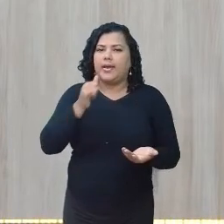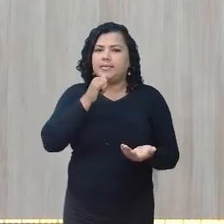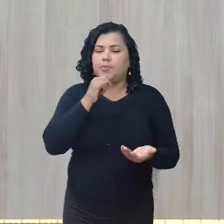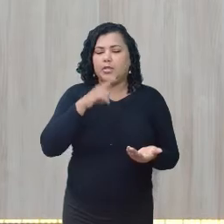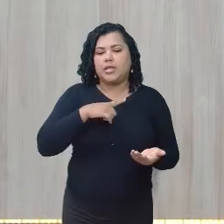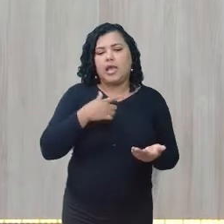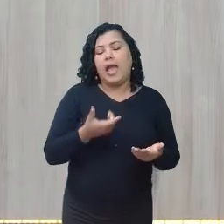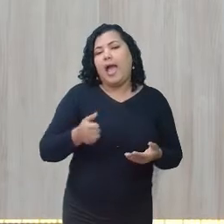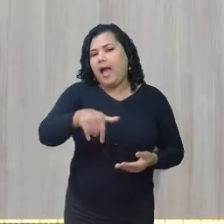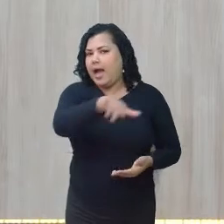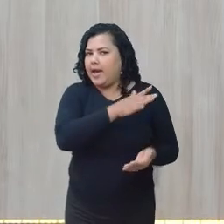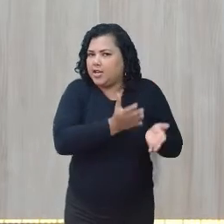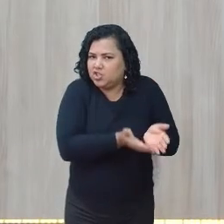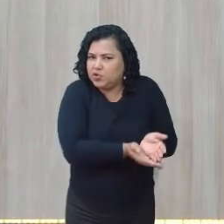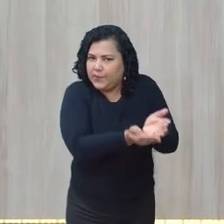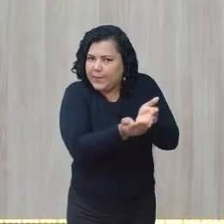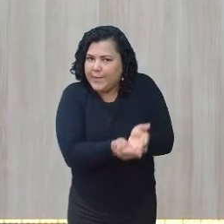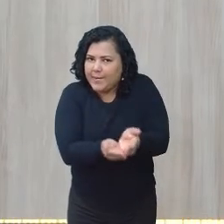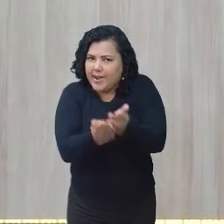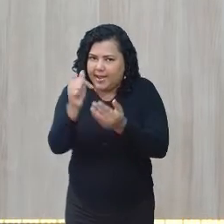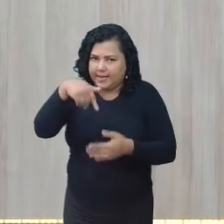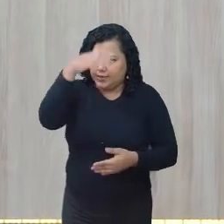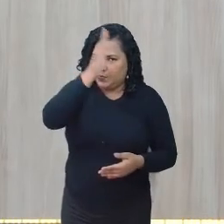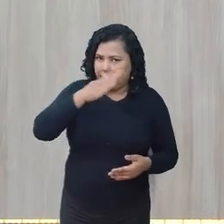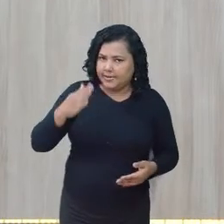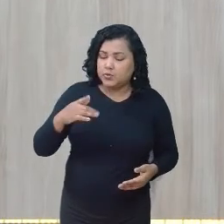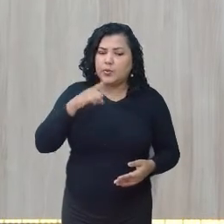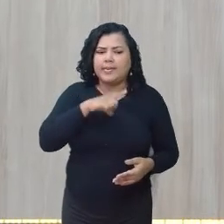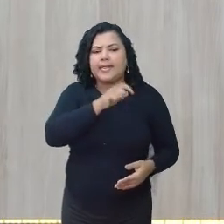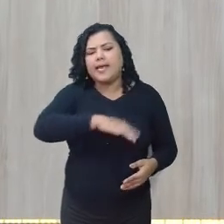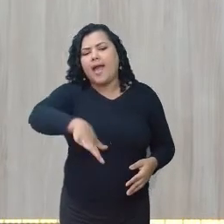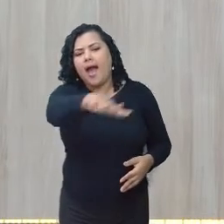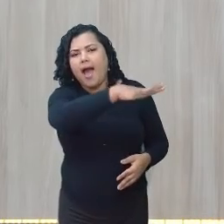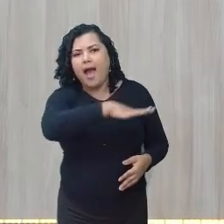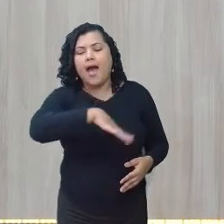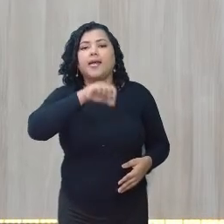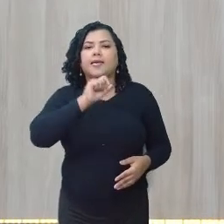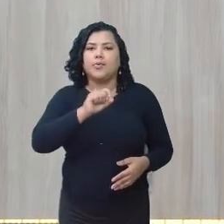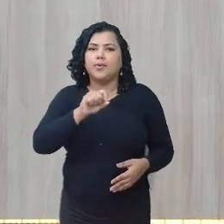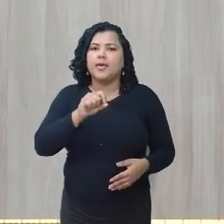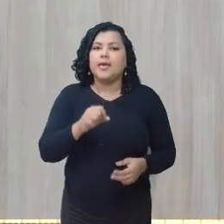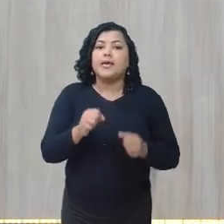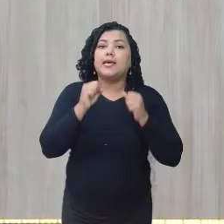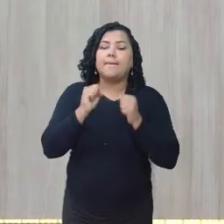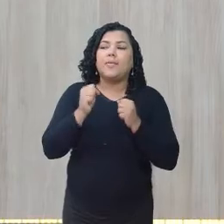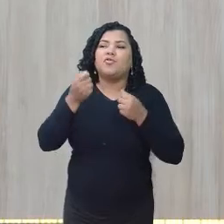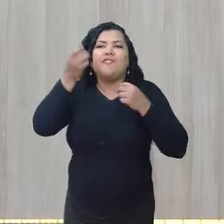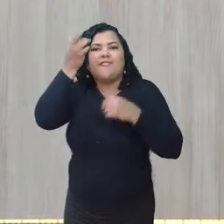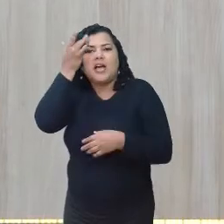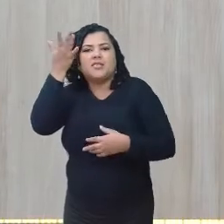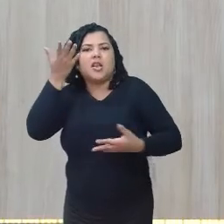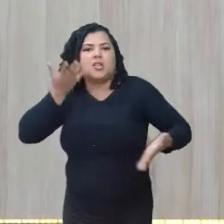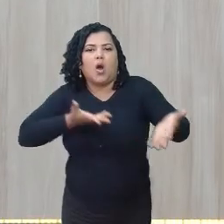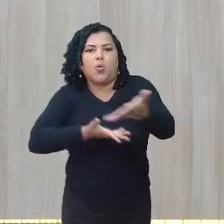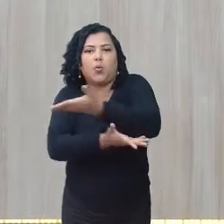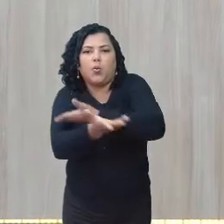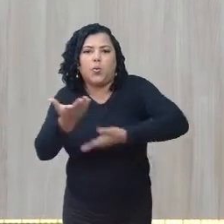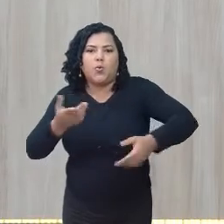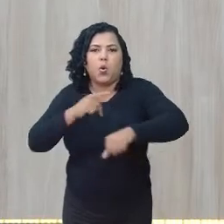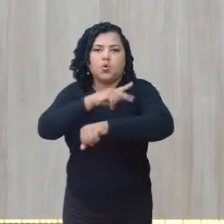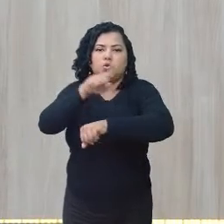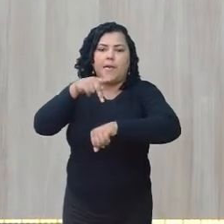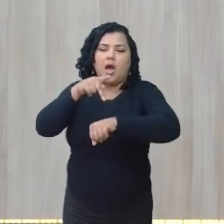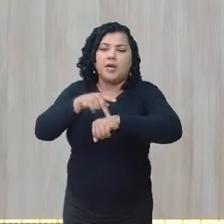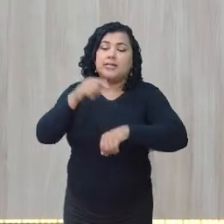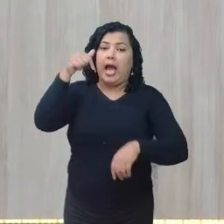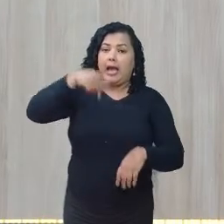brasileira, a gente tem regiões que servem como grandes portos. Vocês devem lembrar que aqui mesmo no